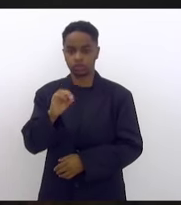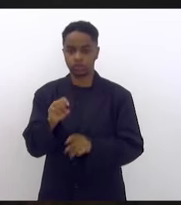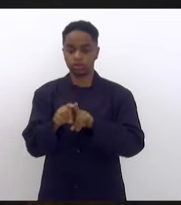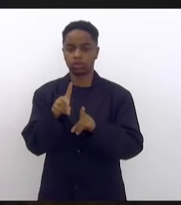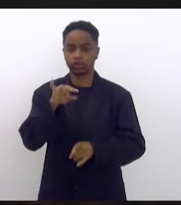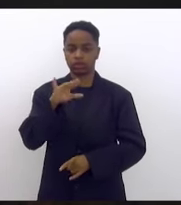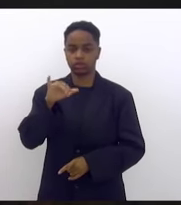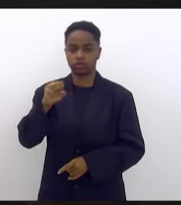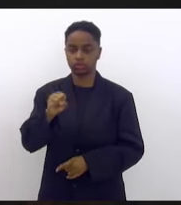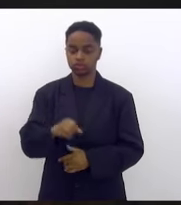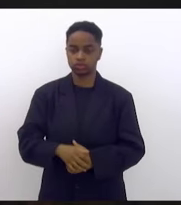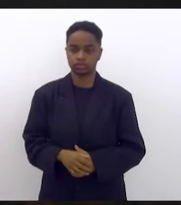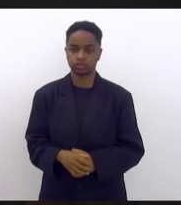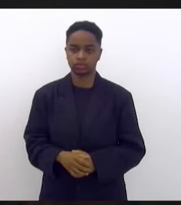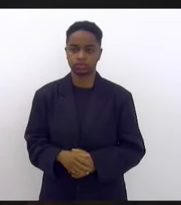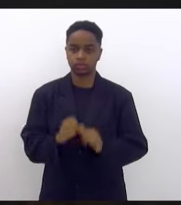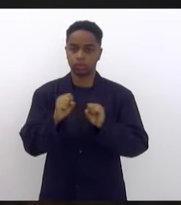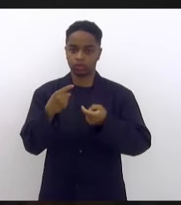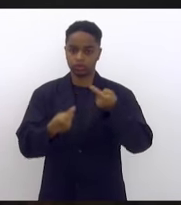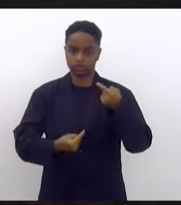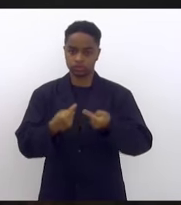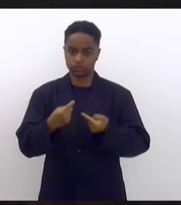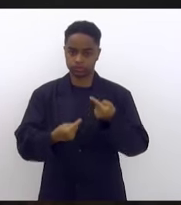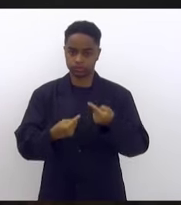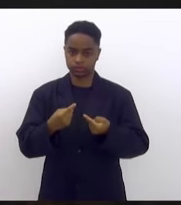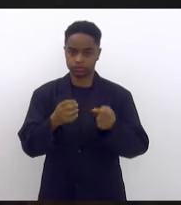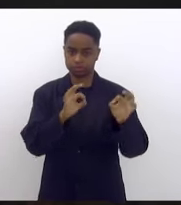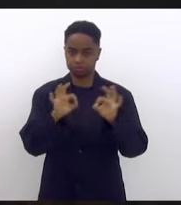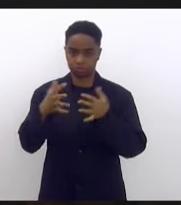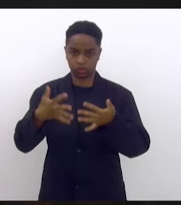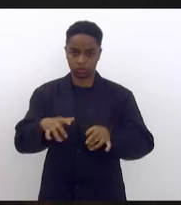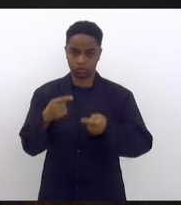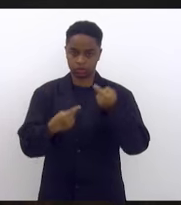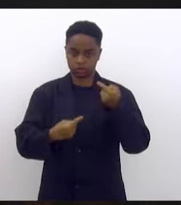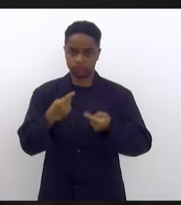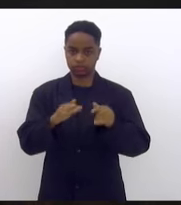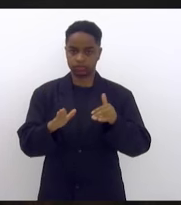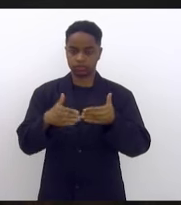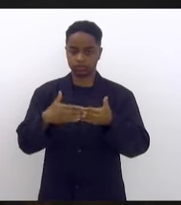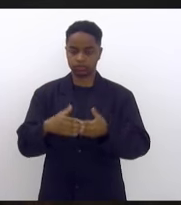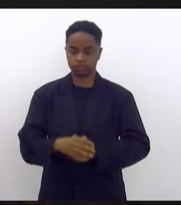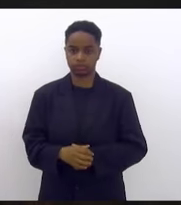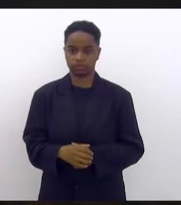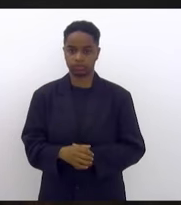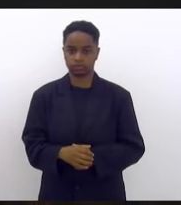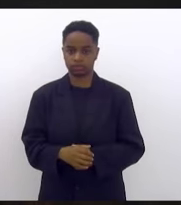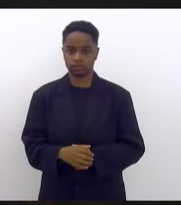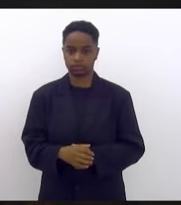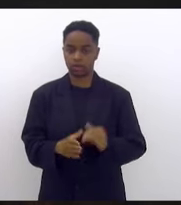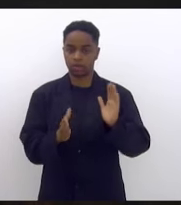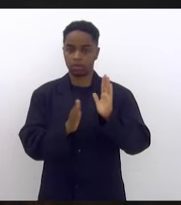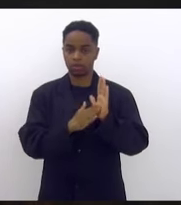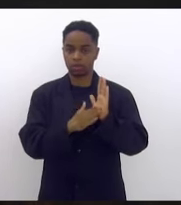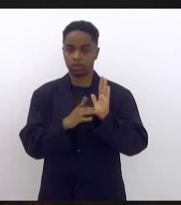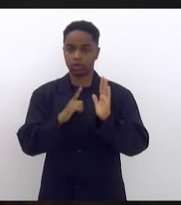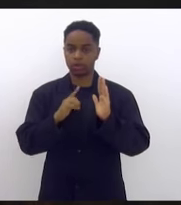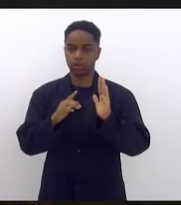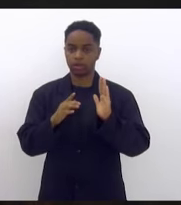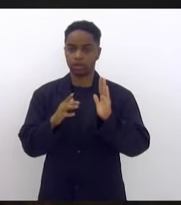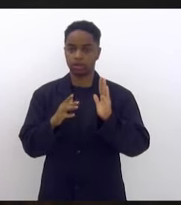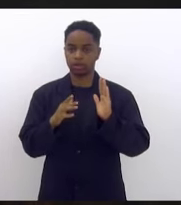Cozzolino. Em discussão, não havendo quem queira discutir, encerrada a discussão. A presente proposta